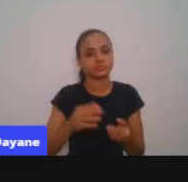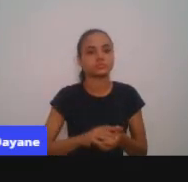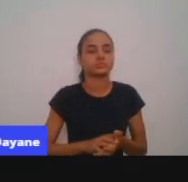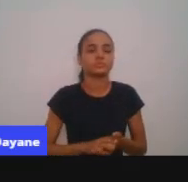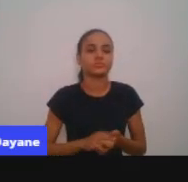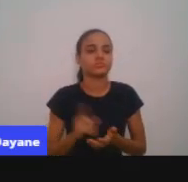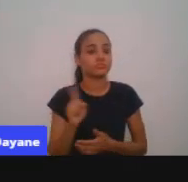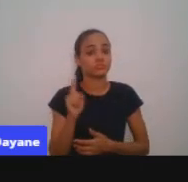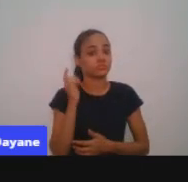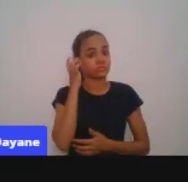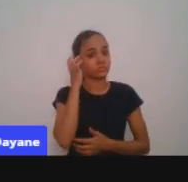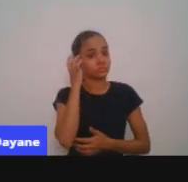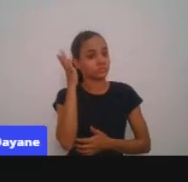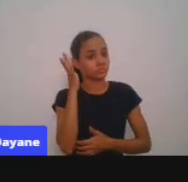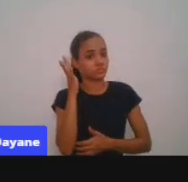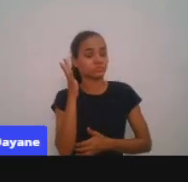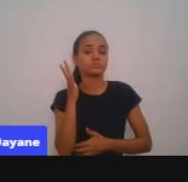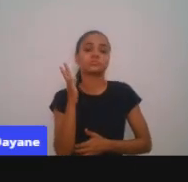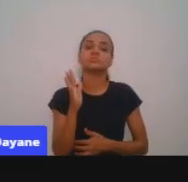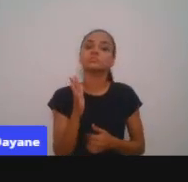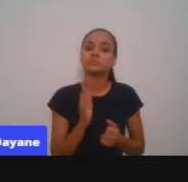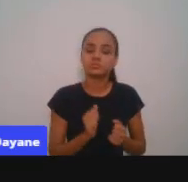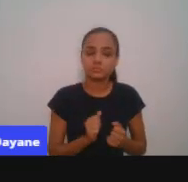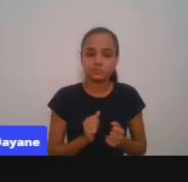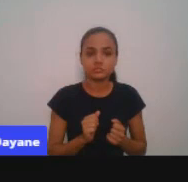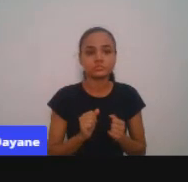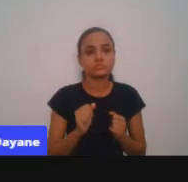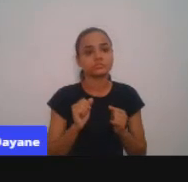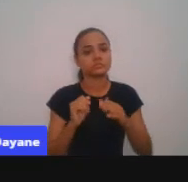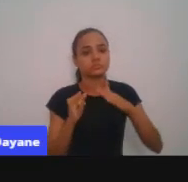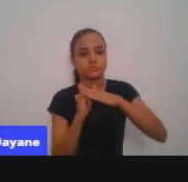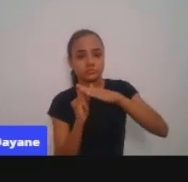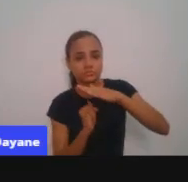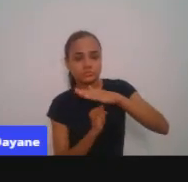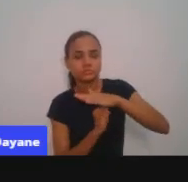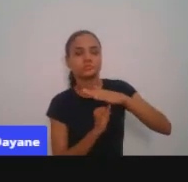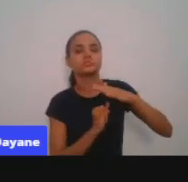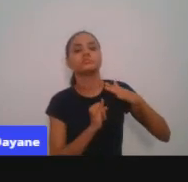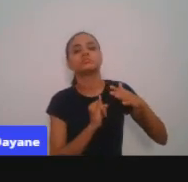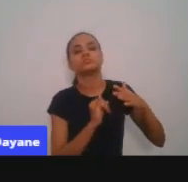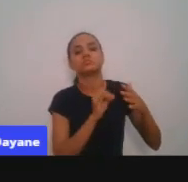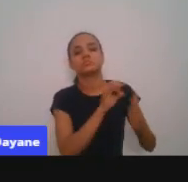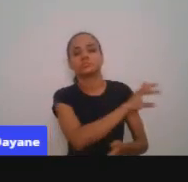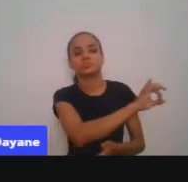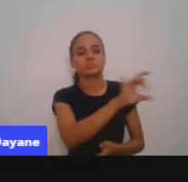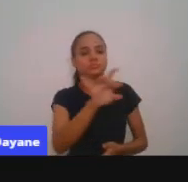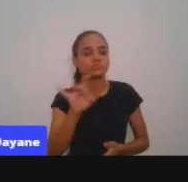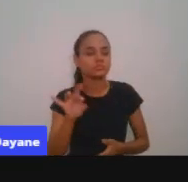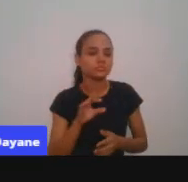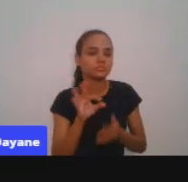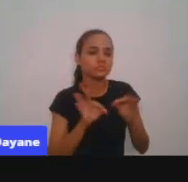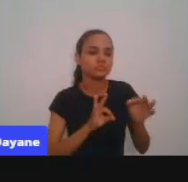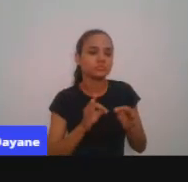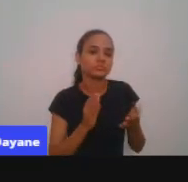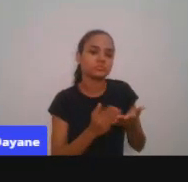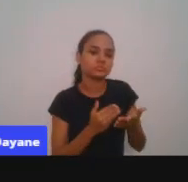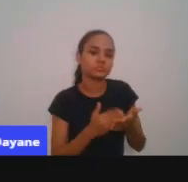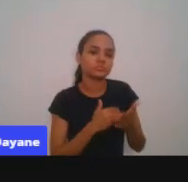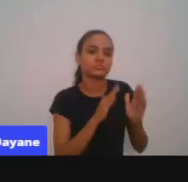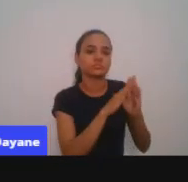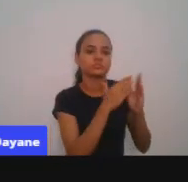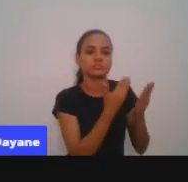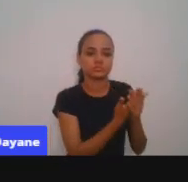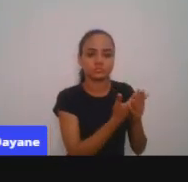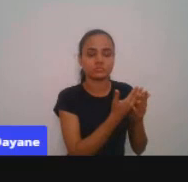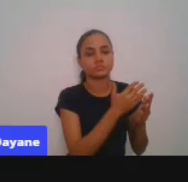tínhamos em 2020 as instituições organizando os seus cadernos, elas tinham conhecimento da sua